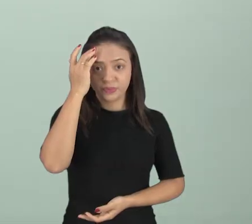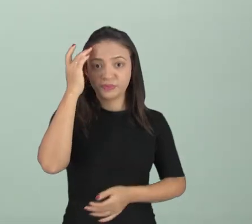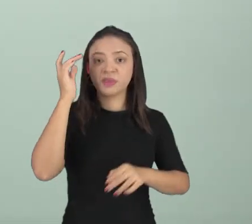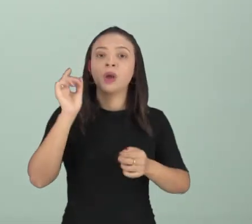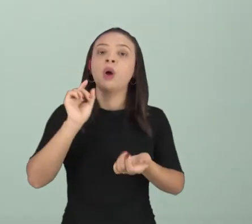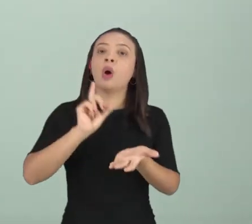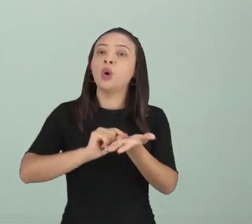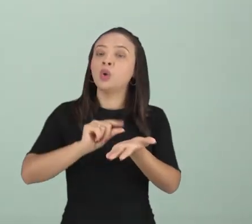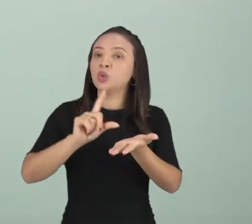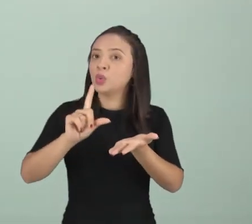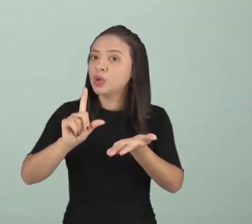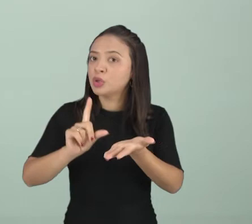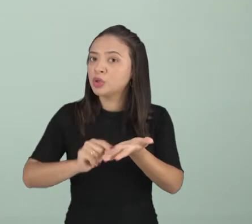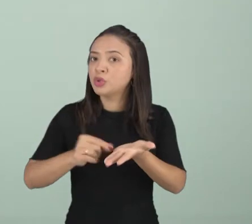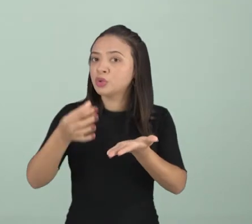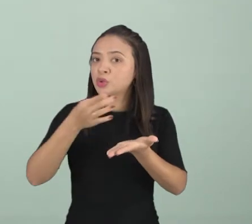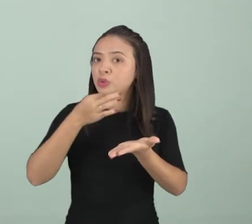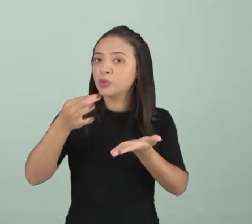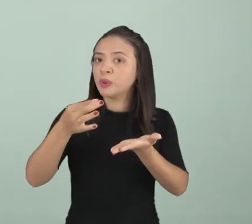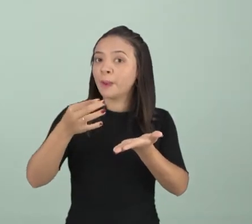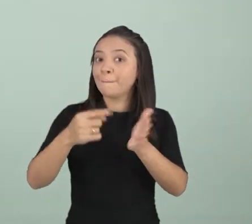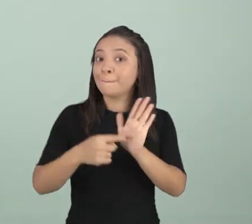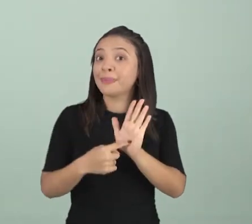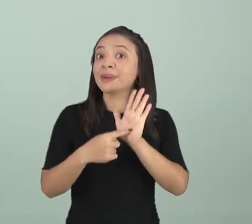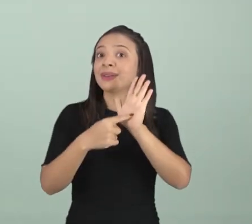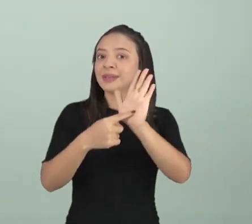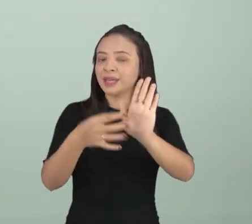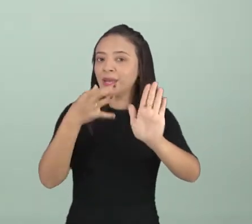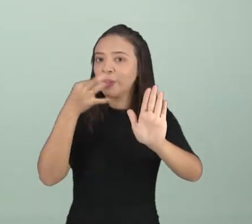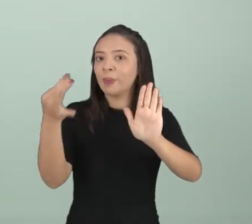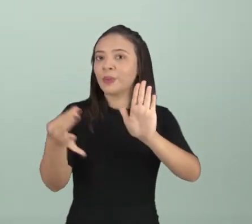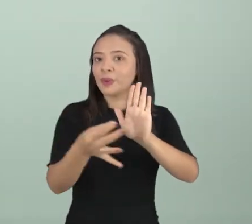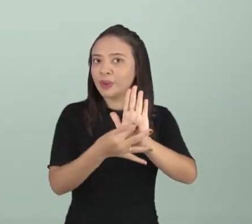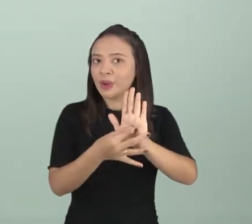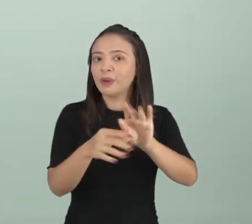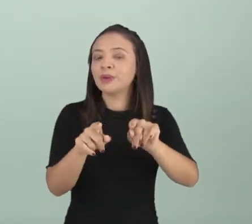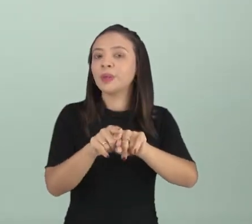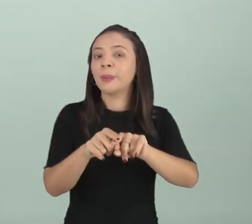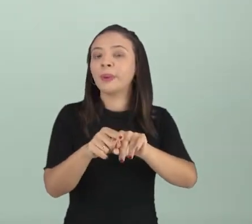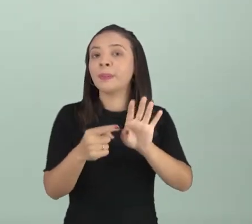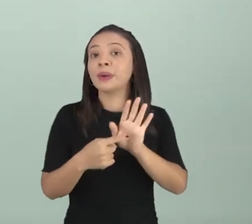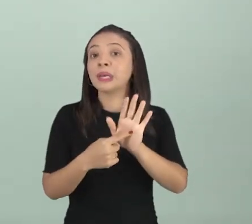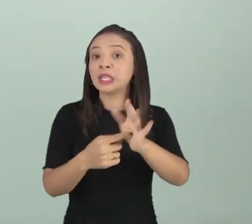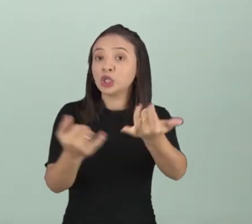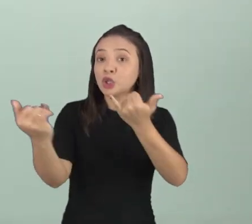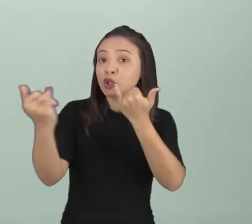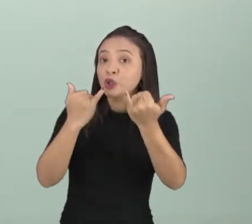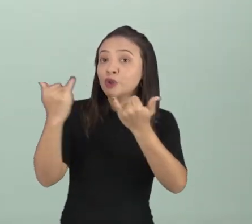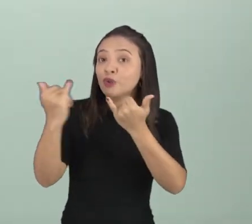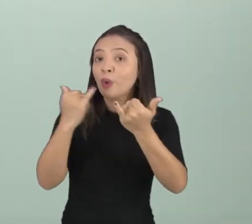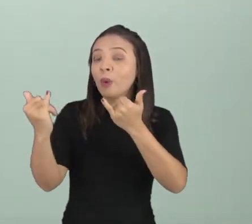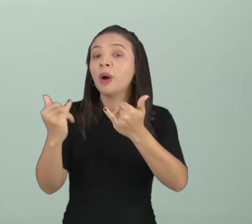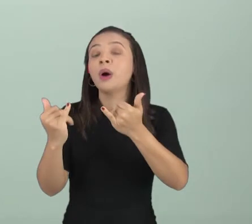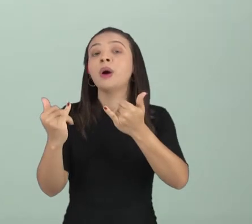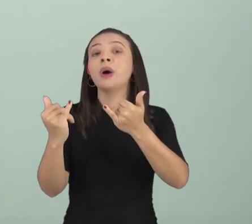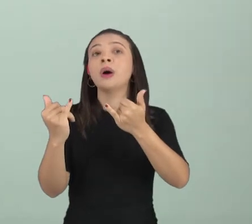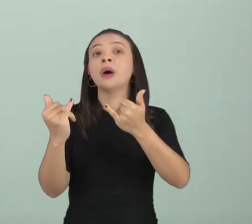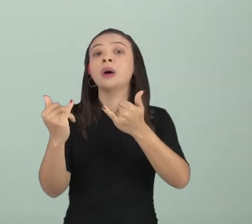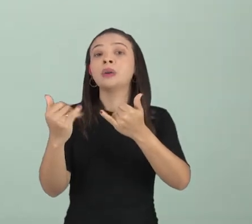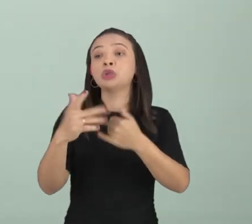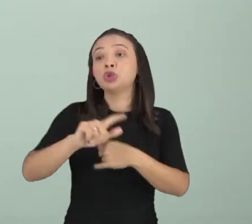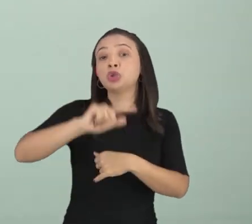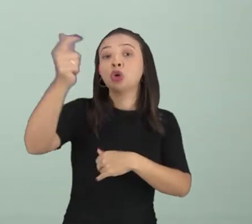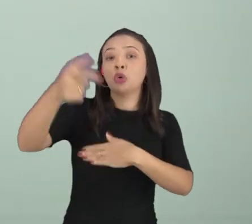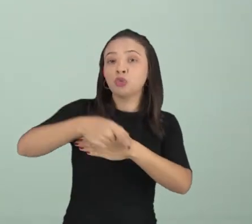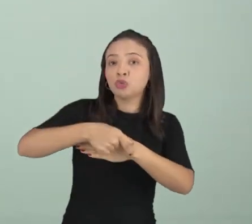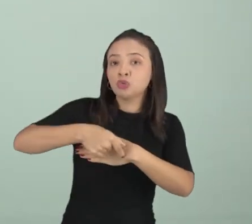opinião ele vai trabalhar, né? Ele vai trazer a opinião dele, vai trazer algumas estatísticas, vai trazer algumas referências de